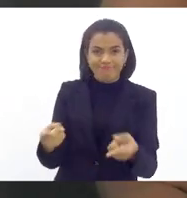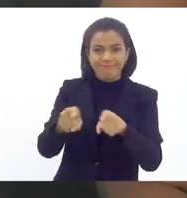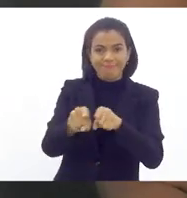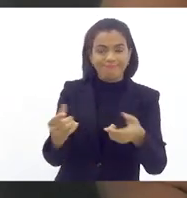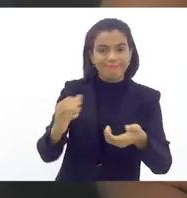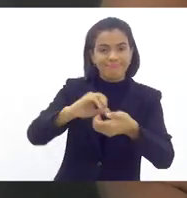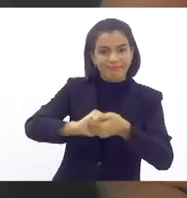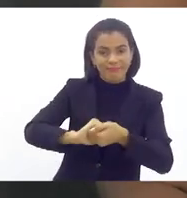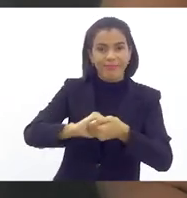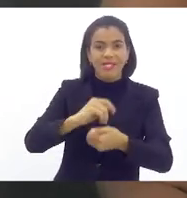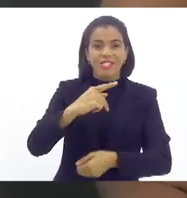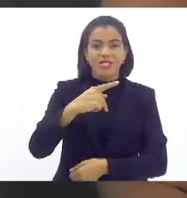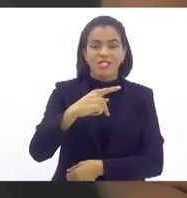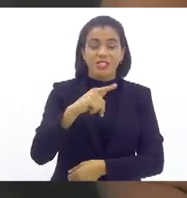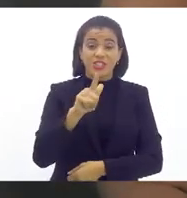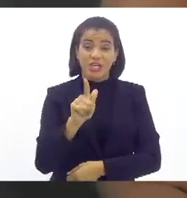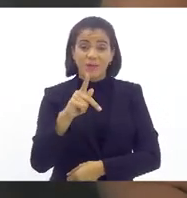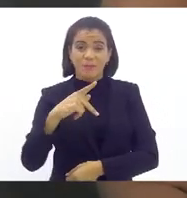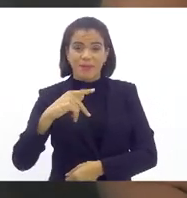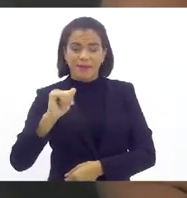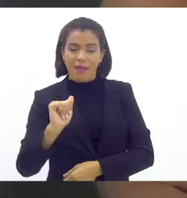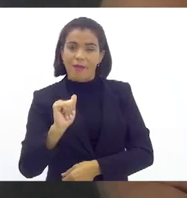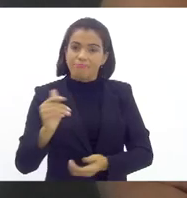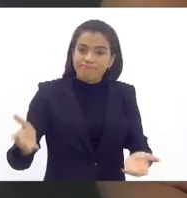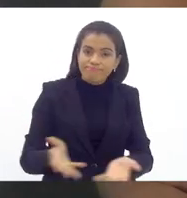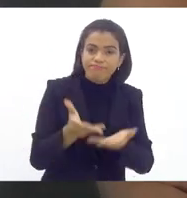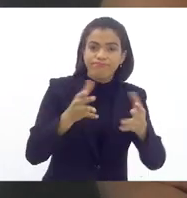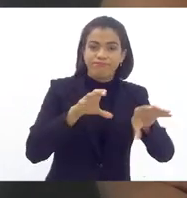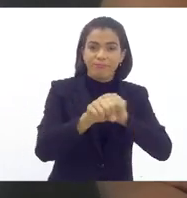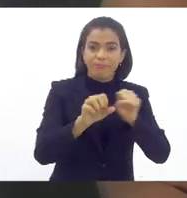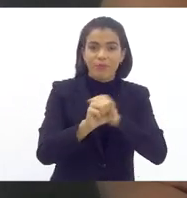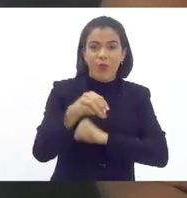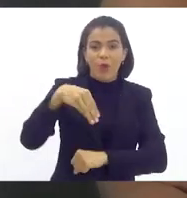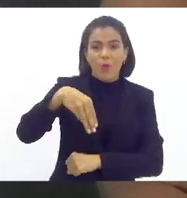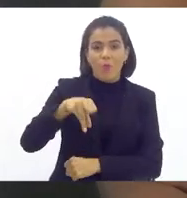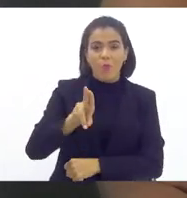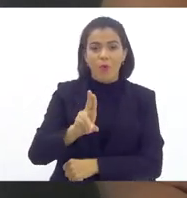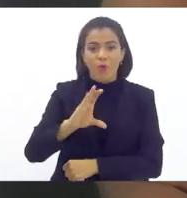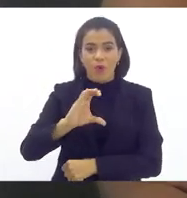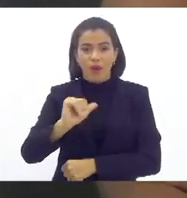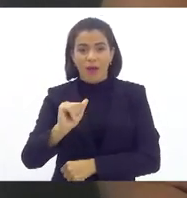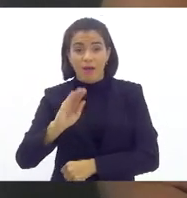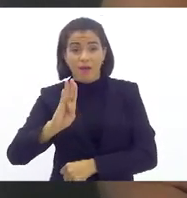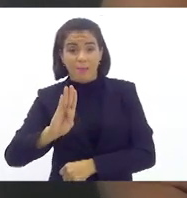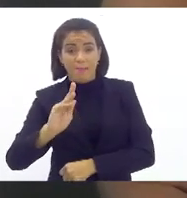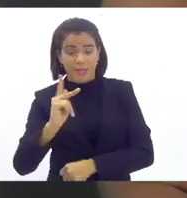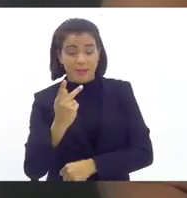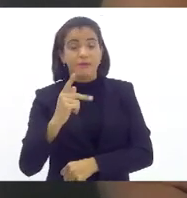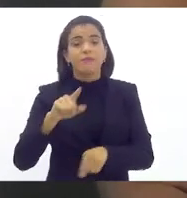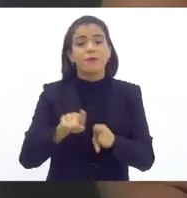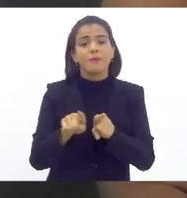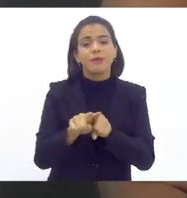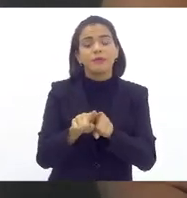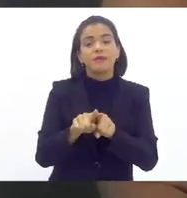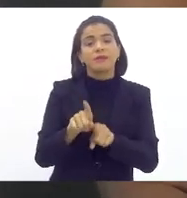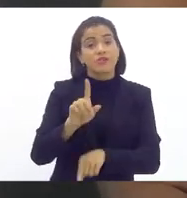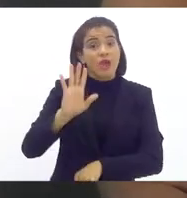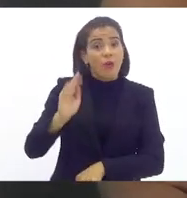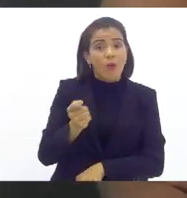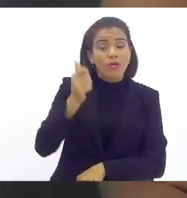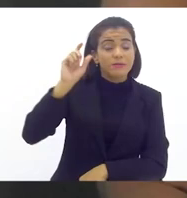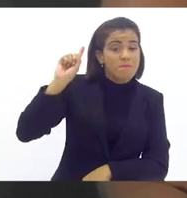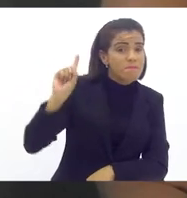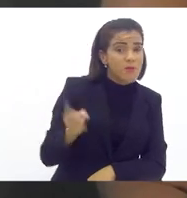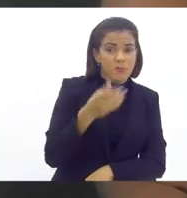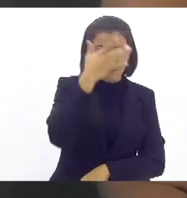UFRJ, a GPA, proporcionar uma formação no MUCAB para professores da rede, já tem quase mil pessoas